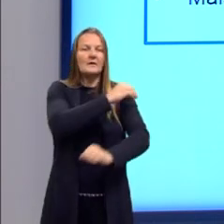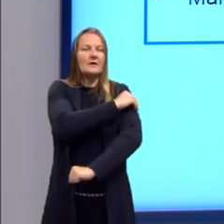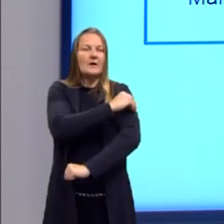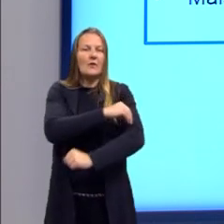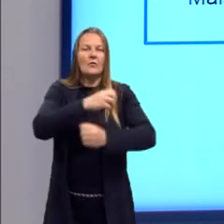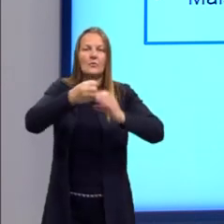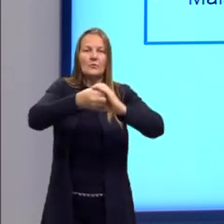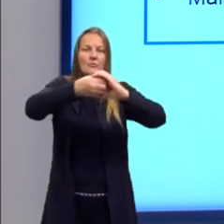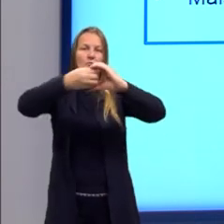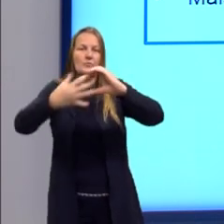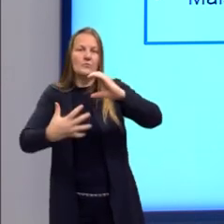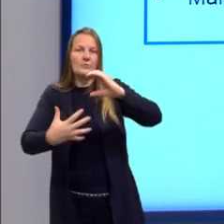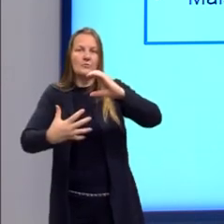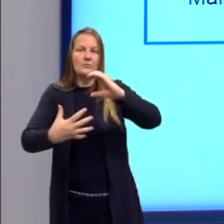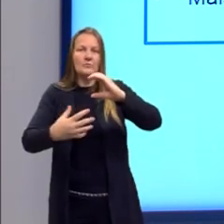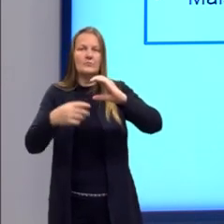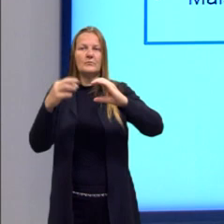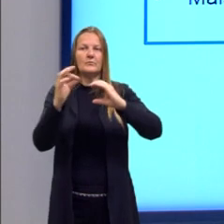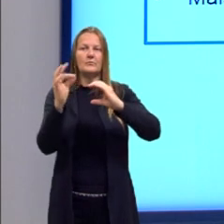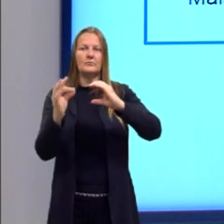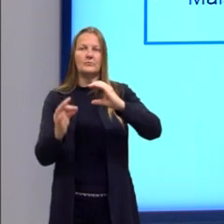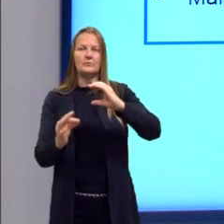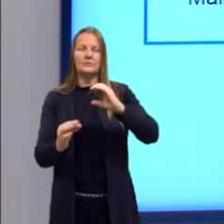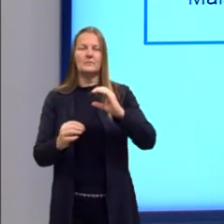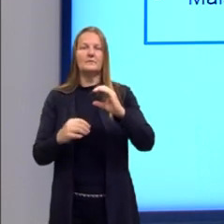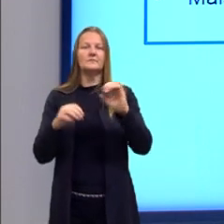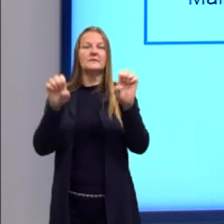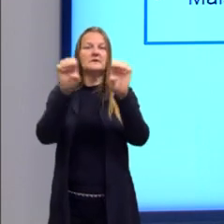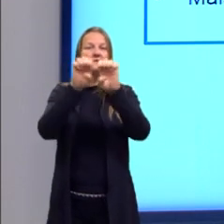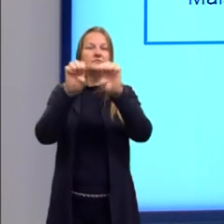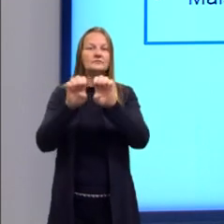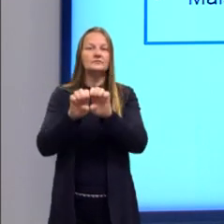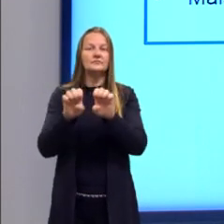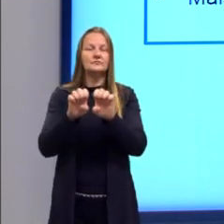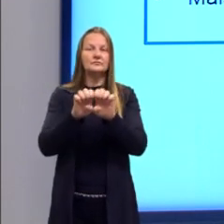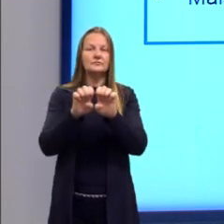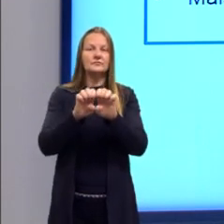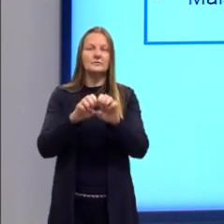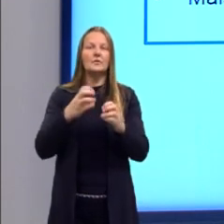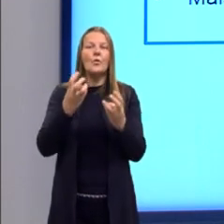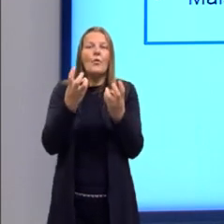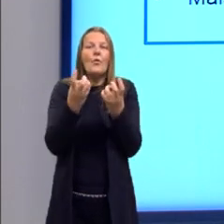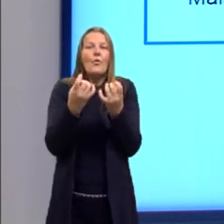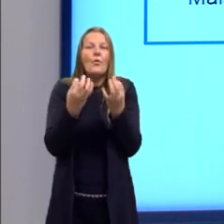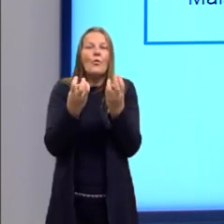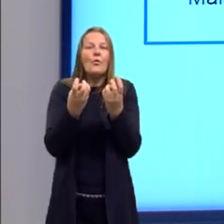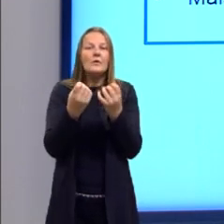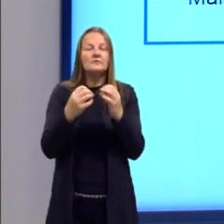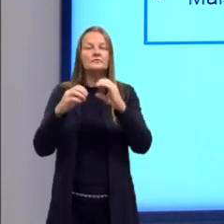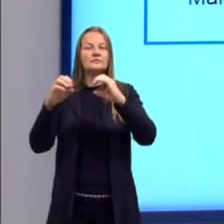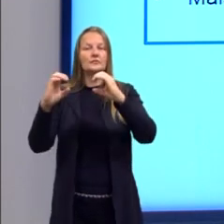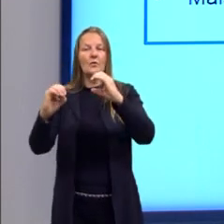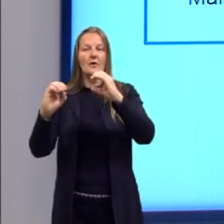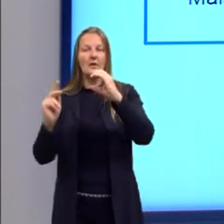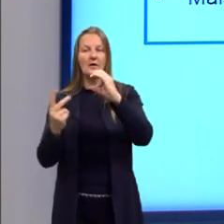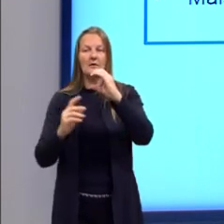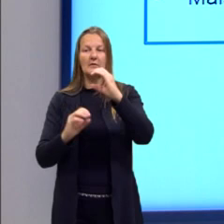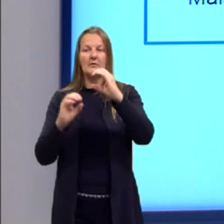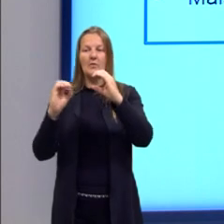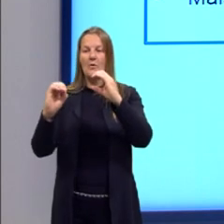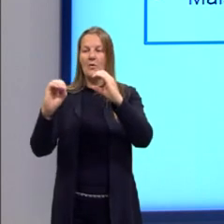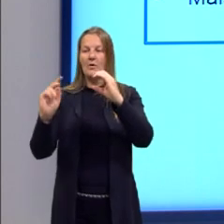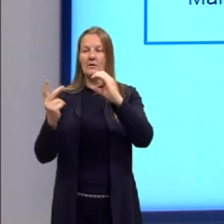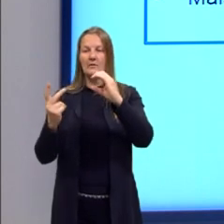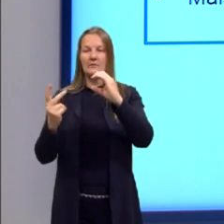tá eu posso ter classificação pela a hora que é isso não são as quantidades de hidroxila se eu tenho